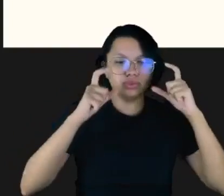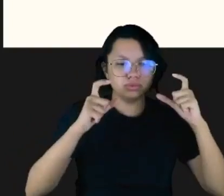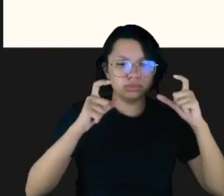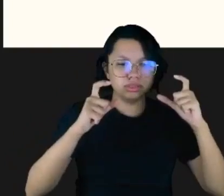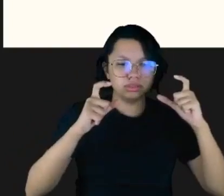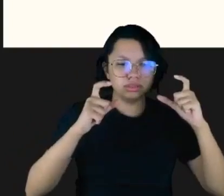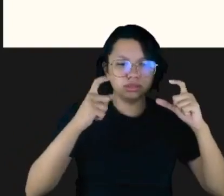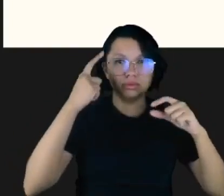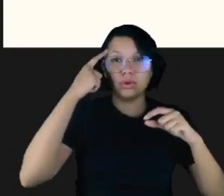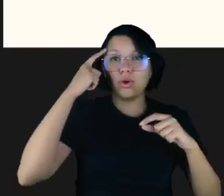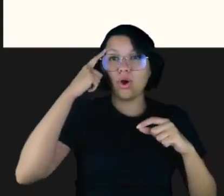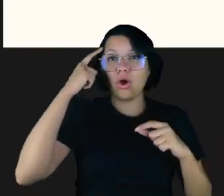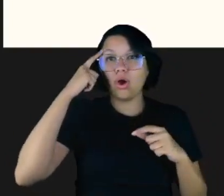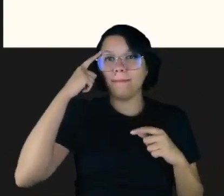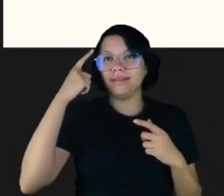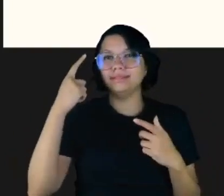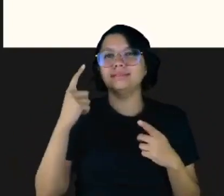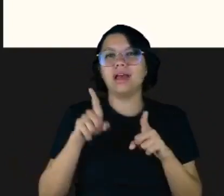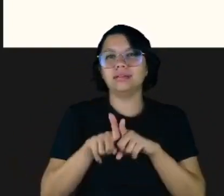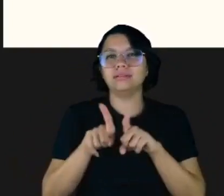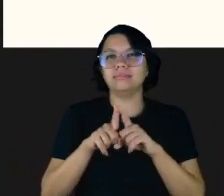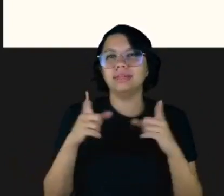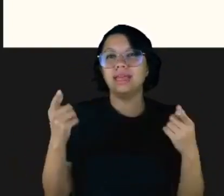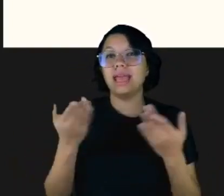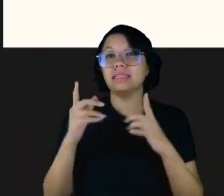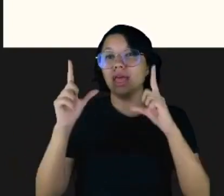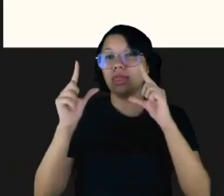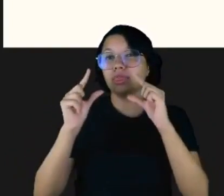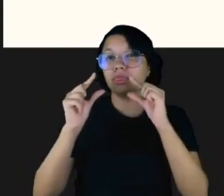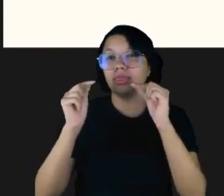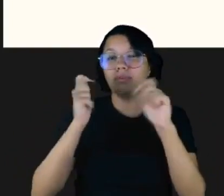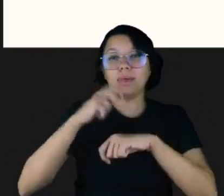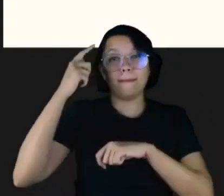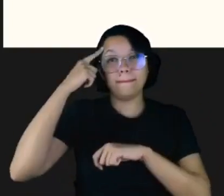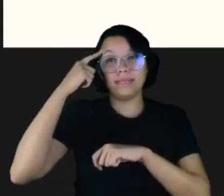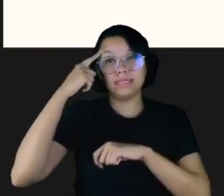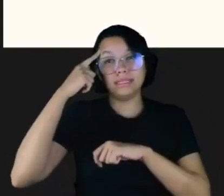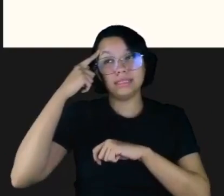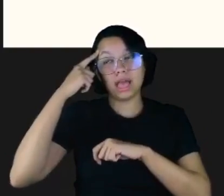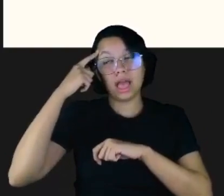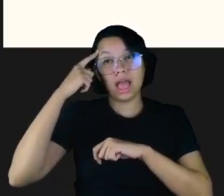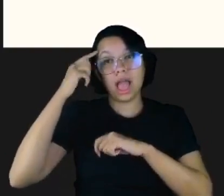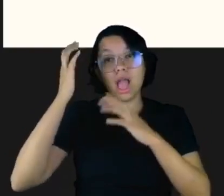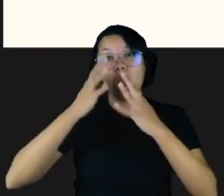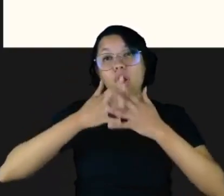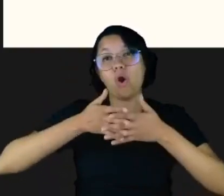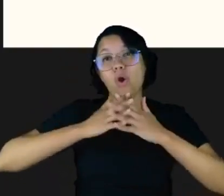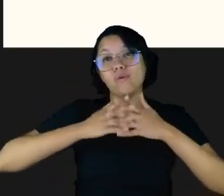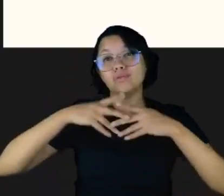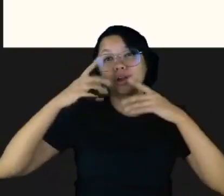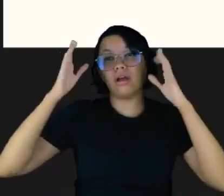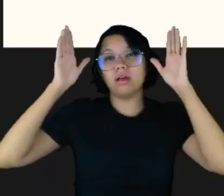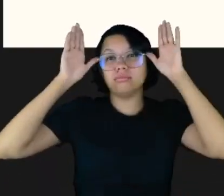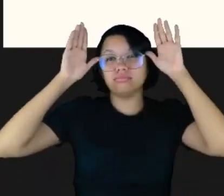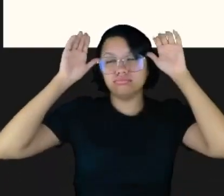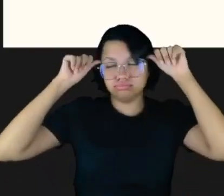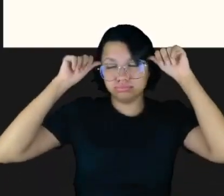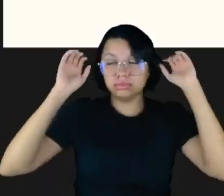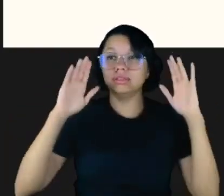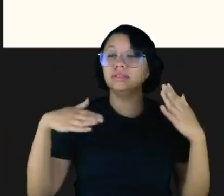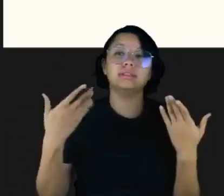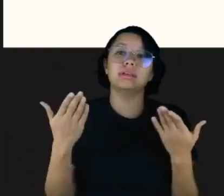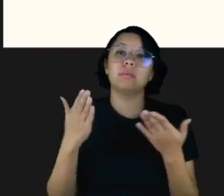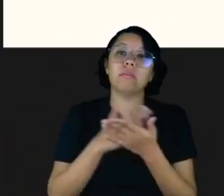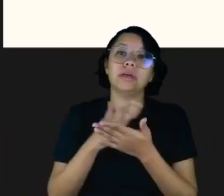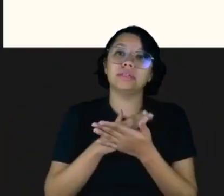pensar. Essa redução da capacidade de pensar, ela muitas vezes é confundida com demência. Então, às vezes, o idoso